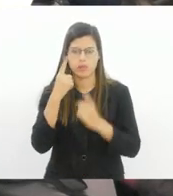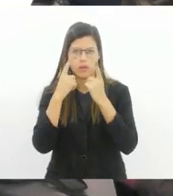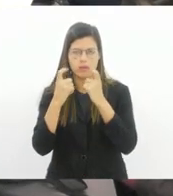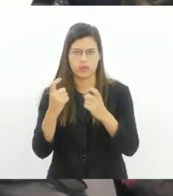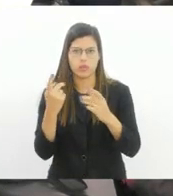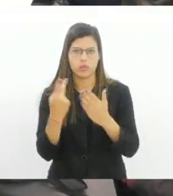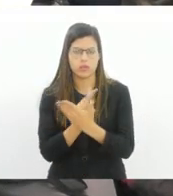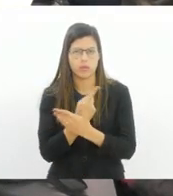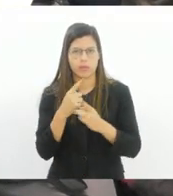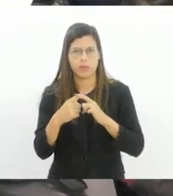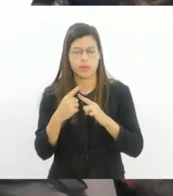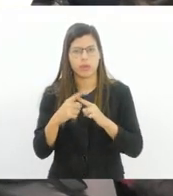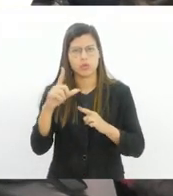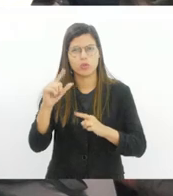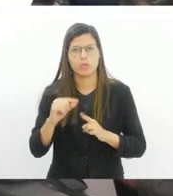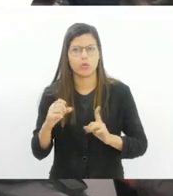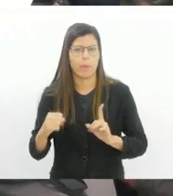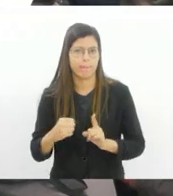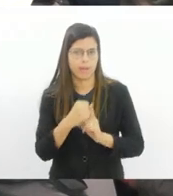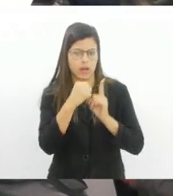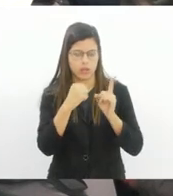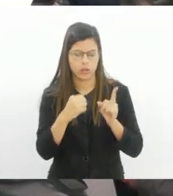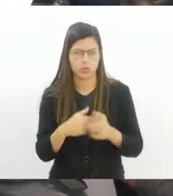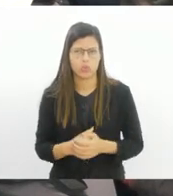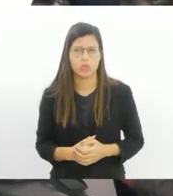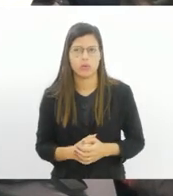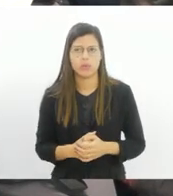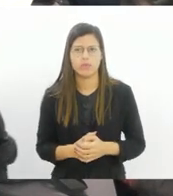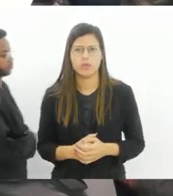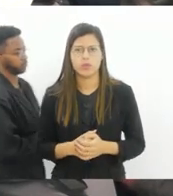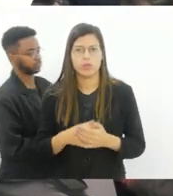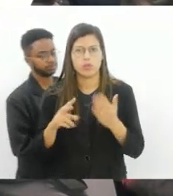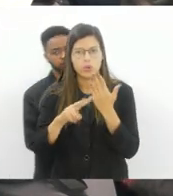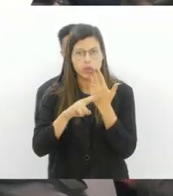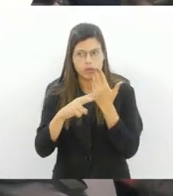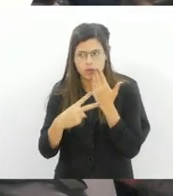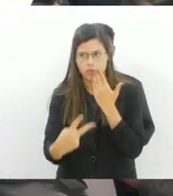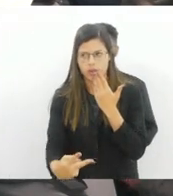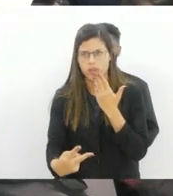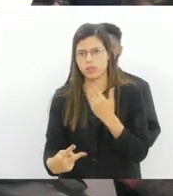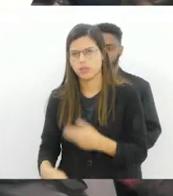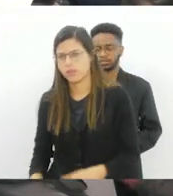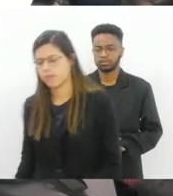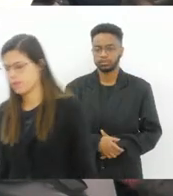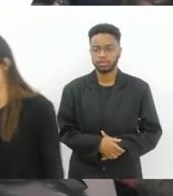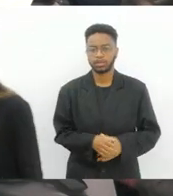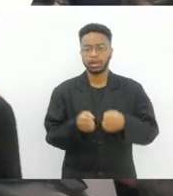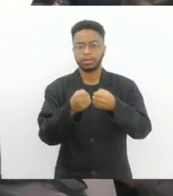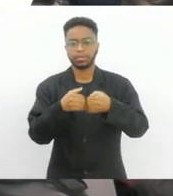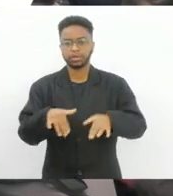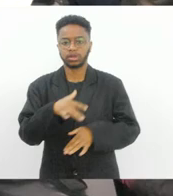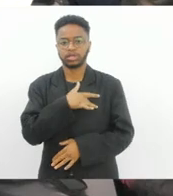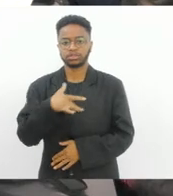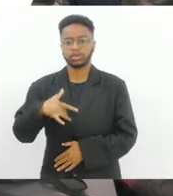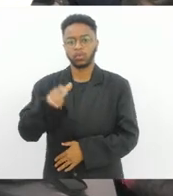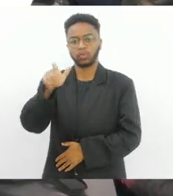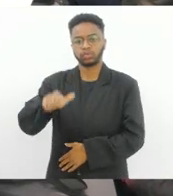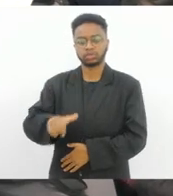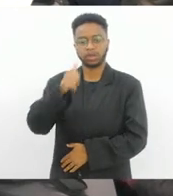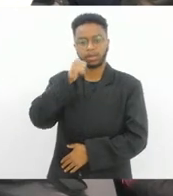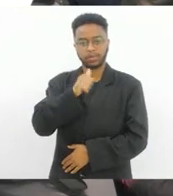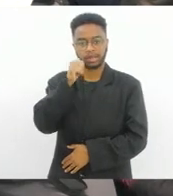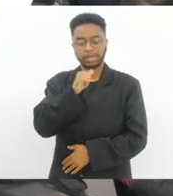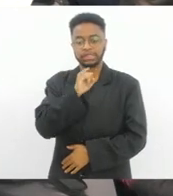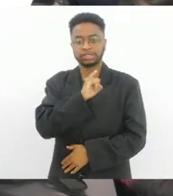porque isso diminui o impacto de consequências que a saúde dessa mulher poderia vir a sofrer se